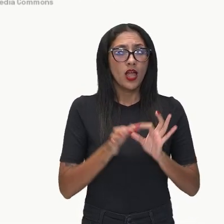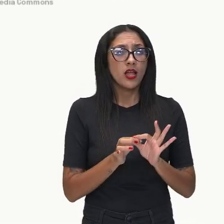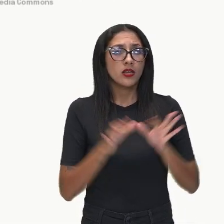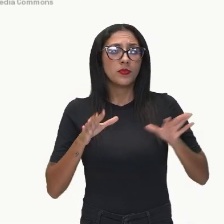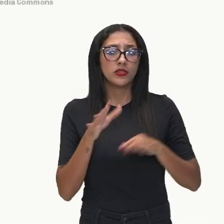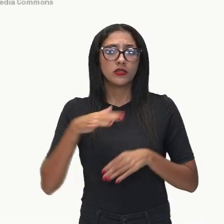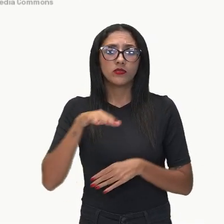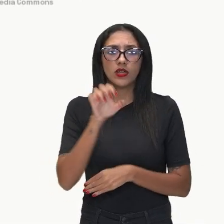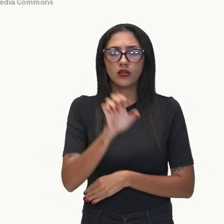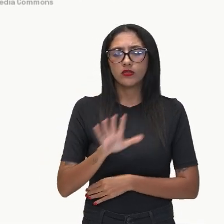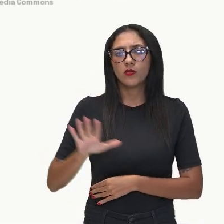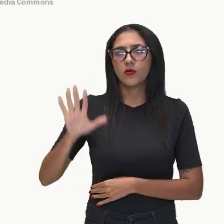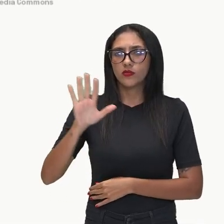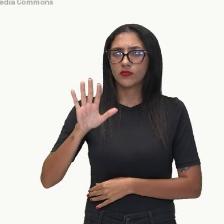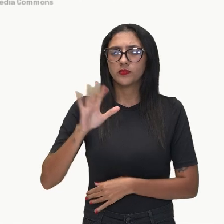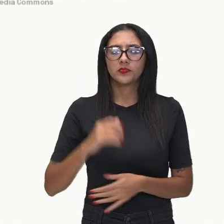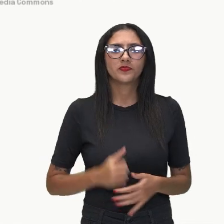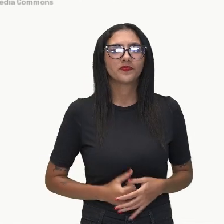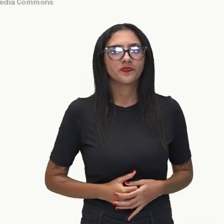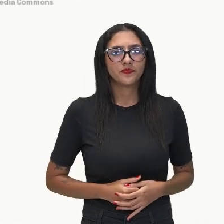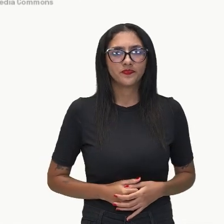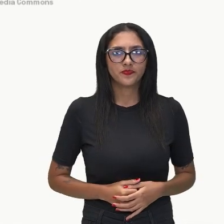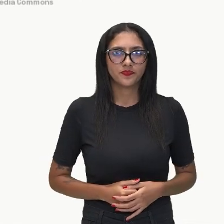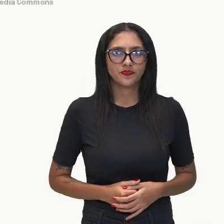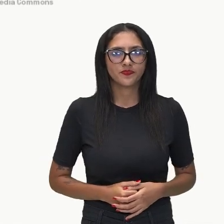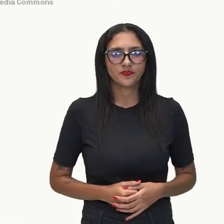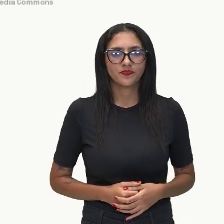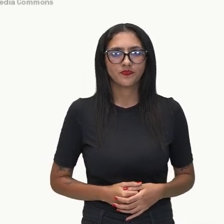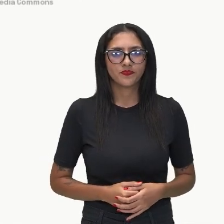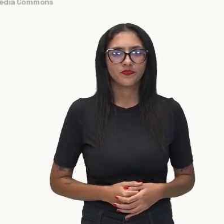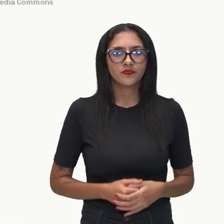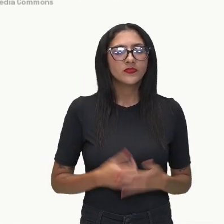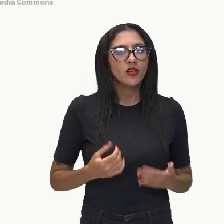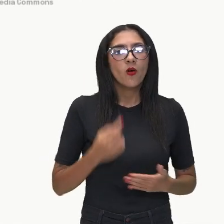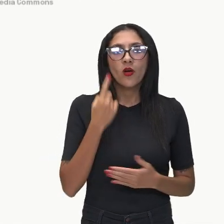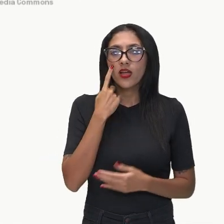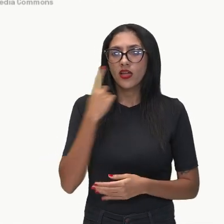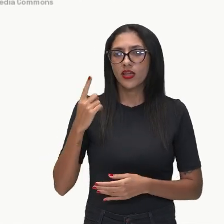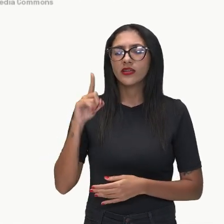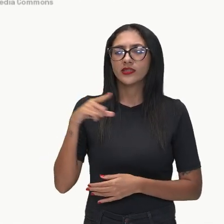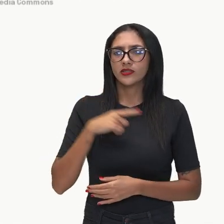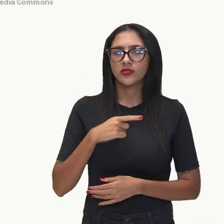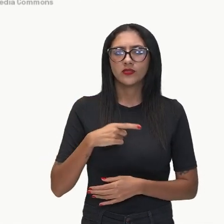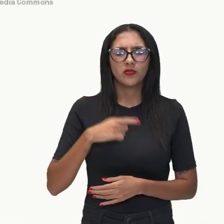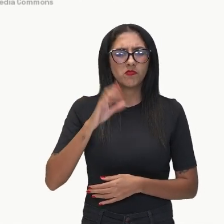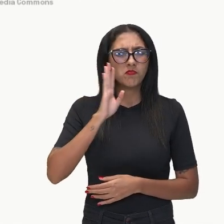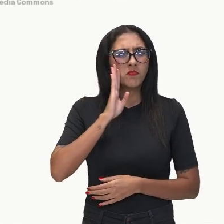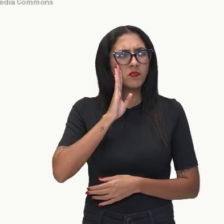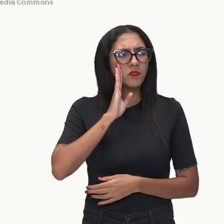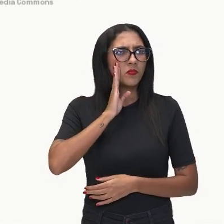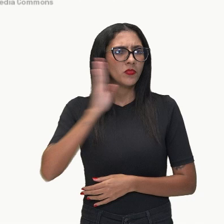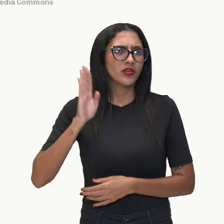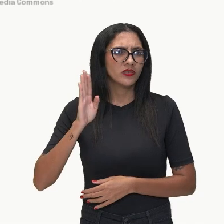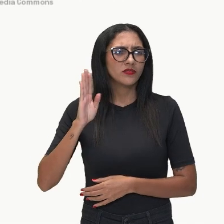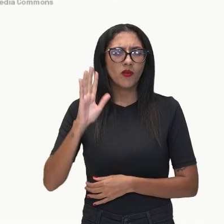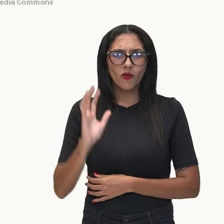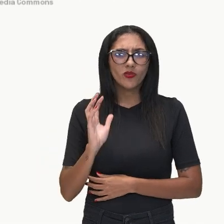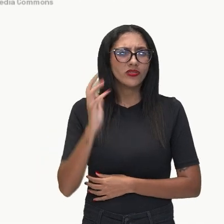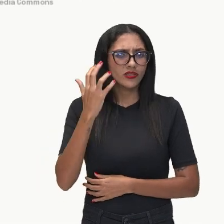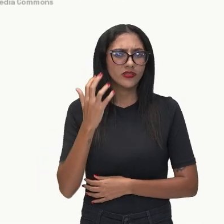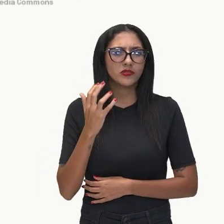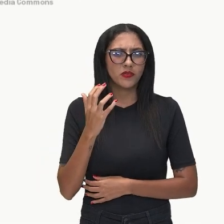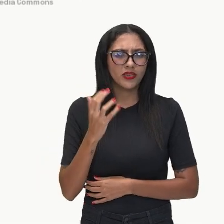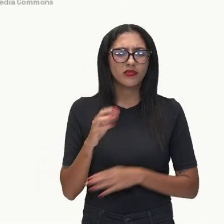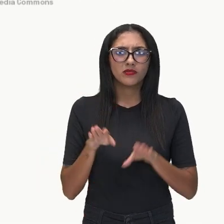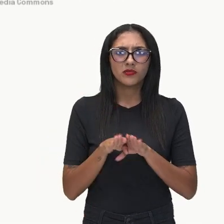Europa Ocidental. Então, gente, esse aqui foi um dos eventos bélicos mais